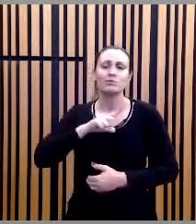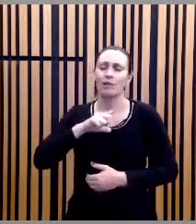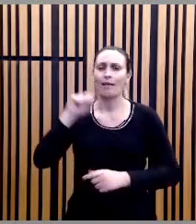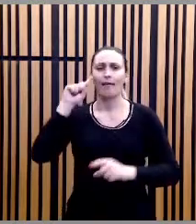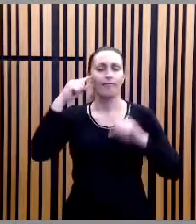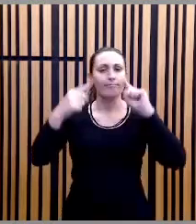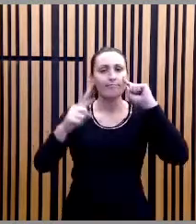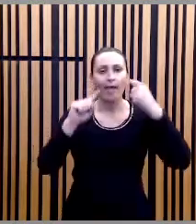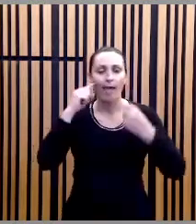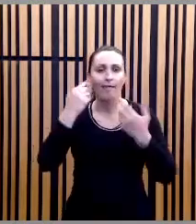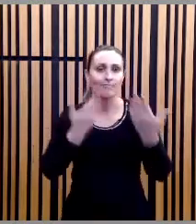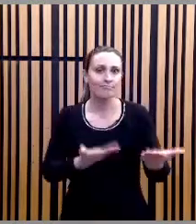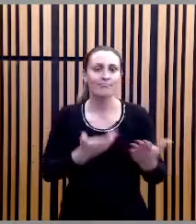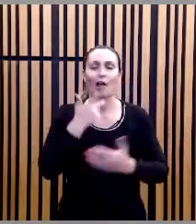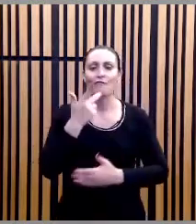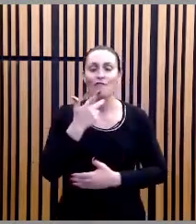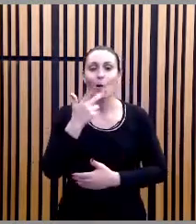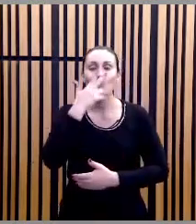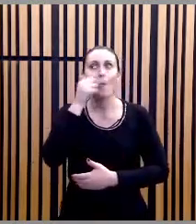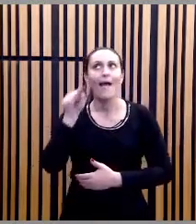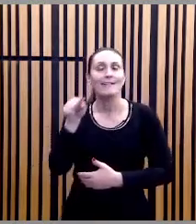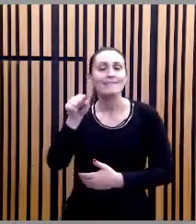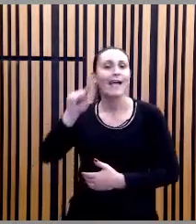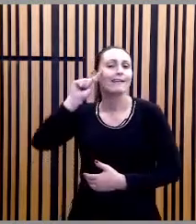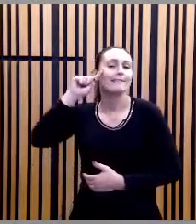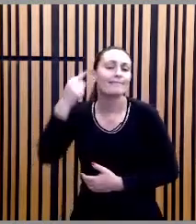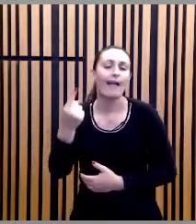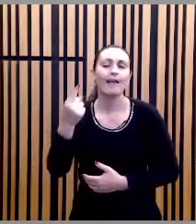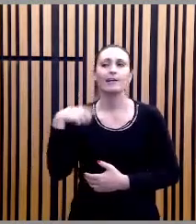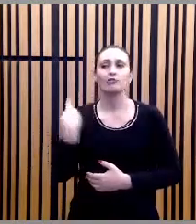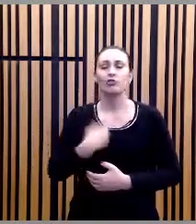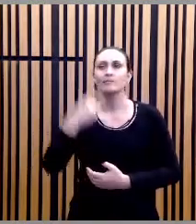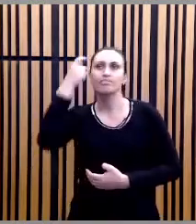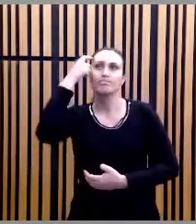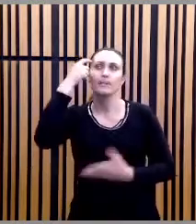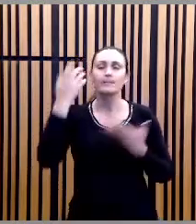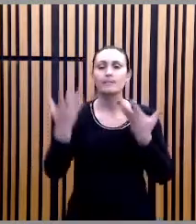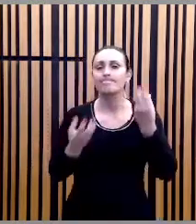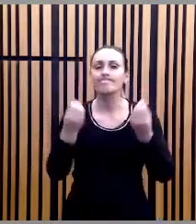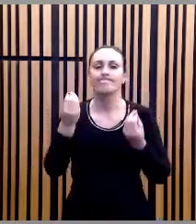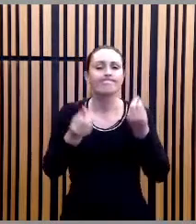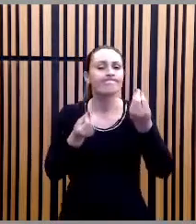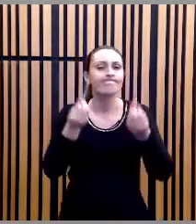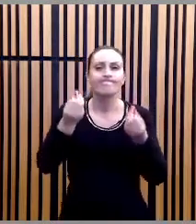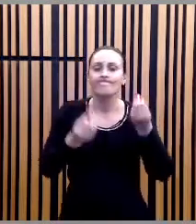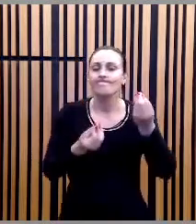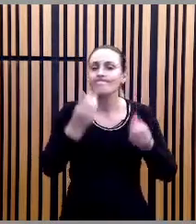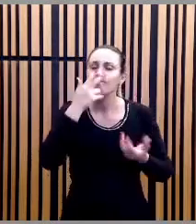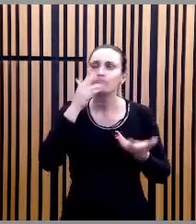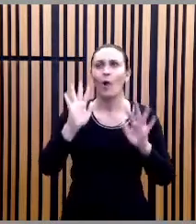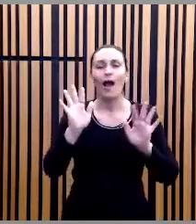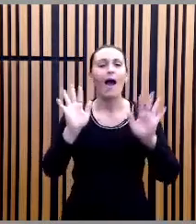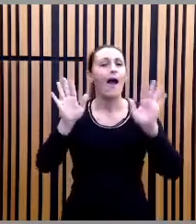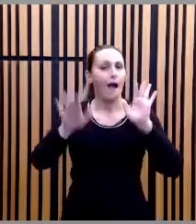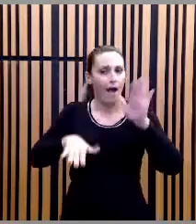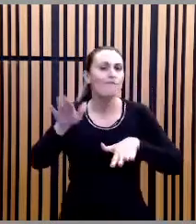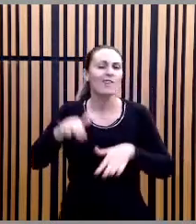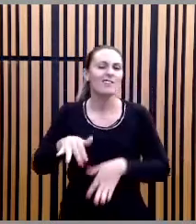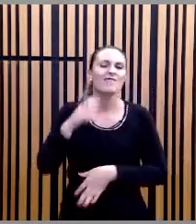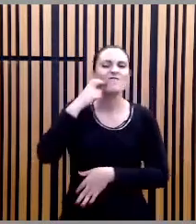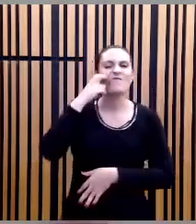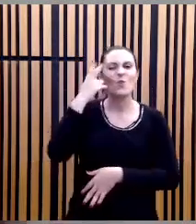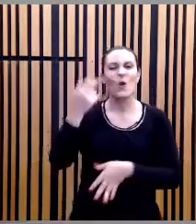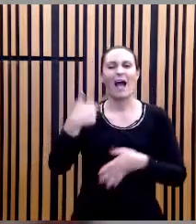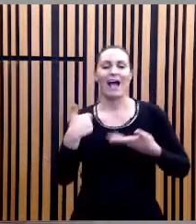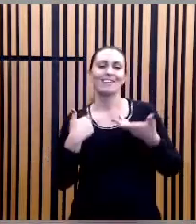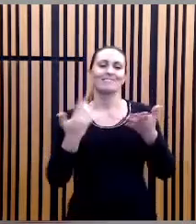antes, ah, eu tenho uma ideia. Desde aquela ideia que às vezes a gente vem assim, ah, eu não sei bem, tenho às vezes um pouco até de vergonha, né, de falar, ai,